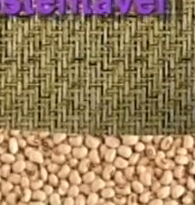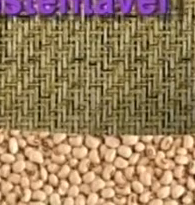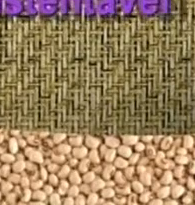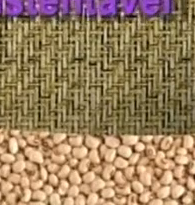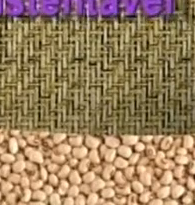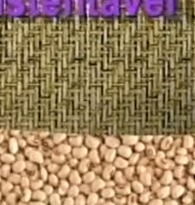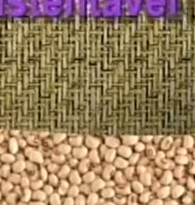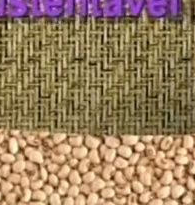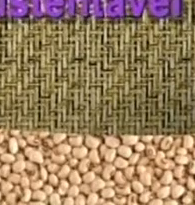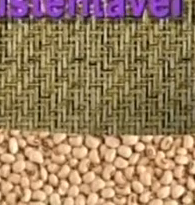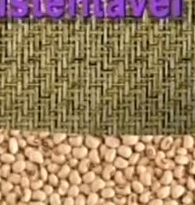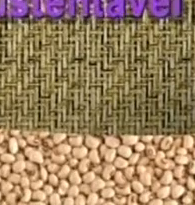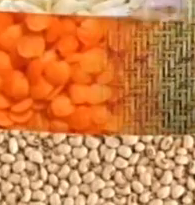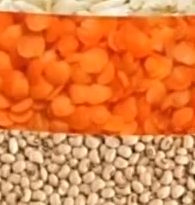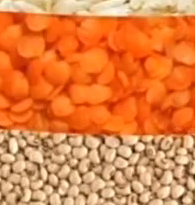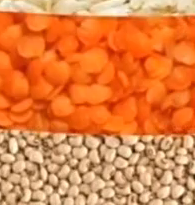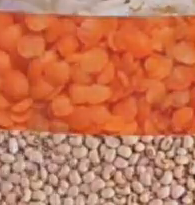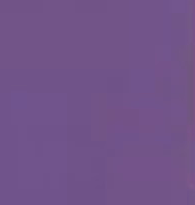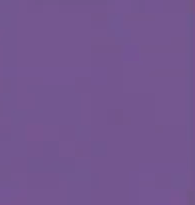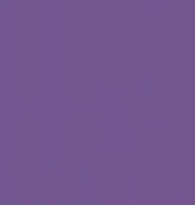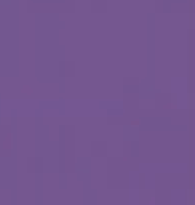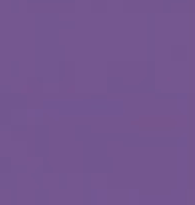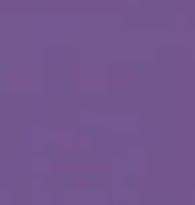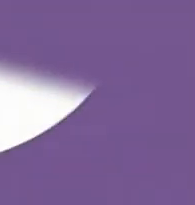Brasil sustentável e